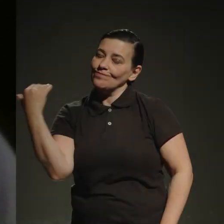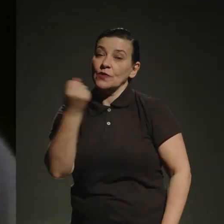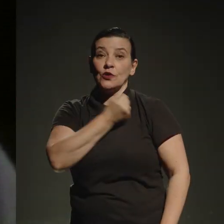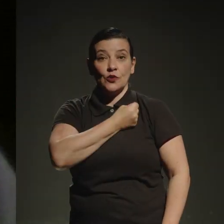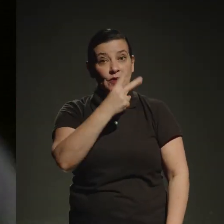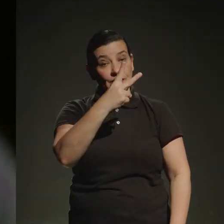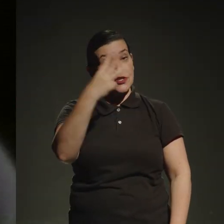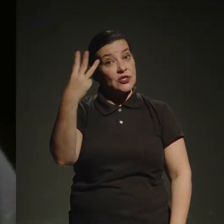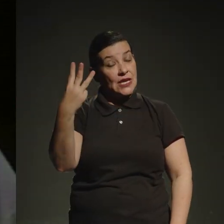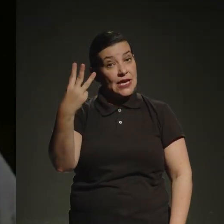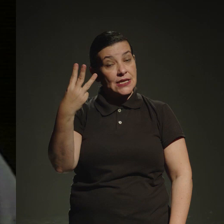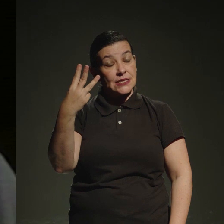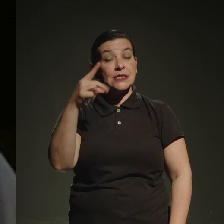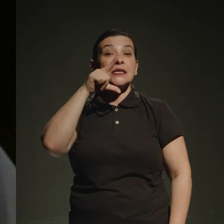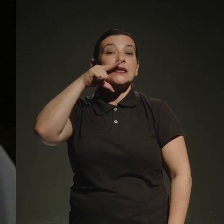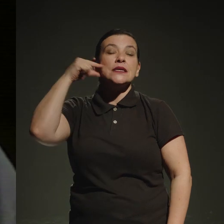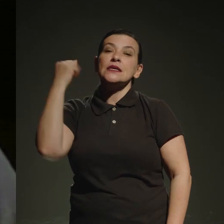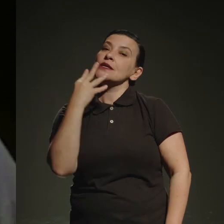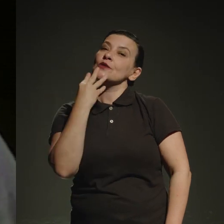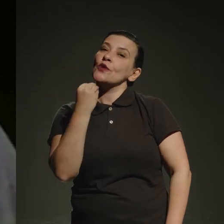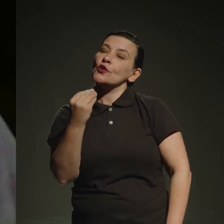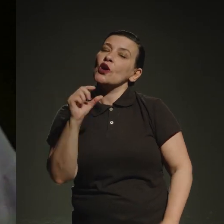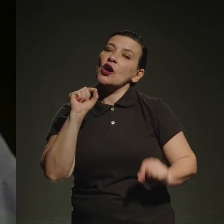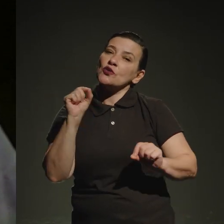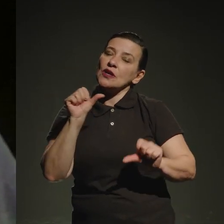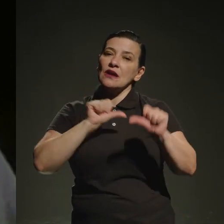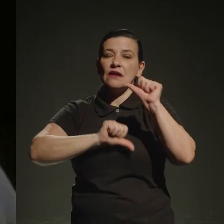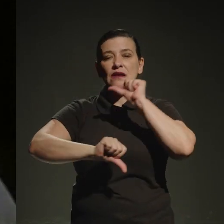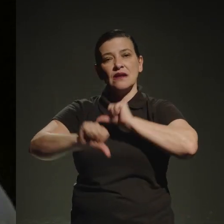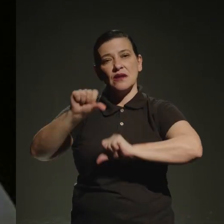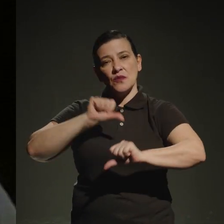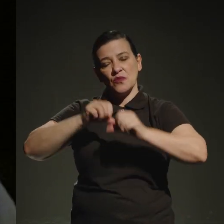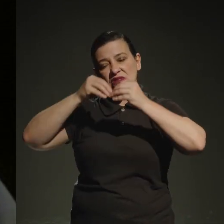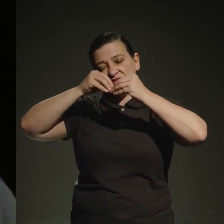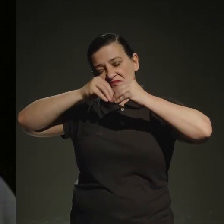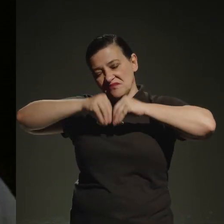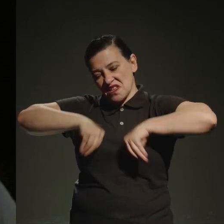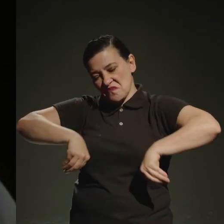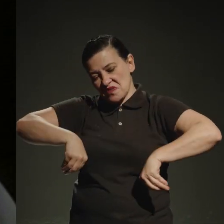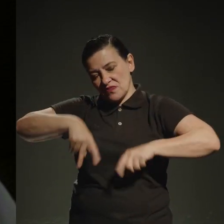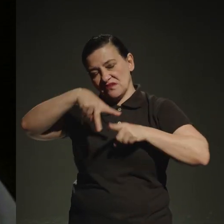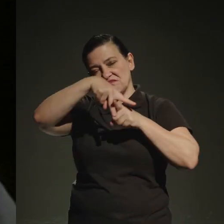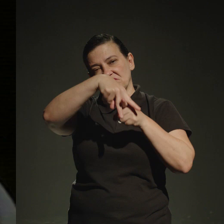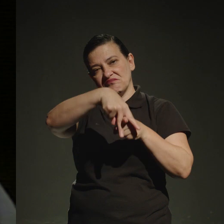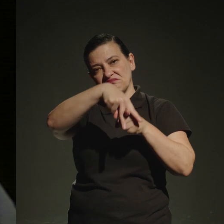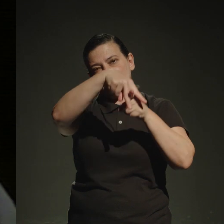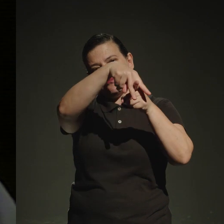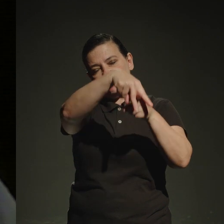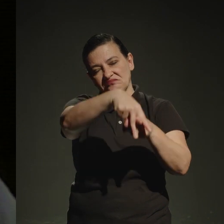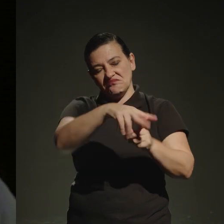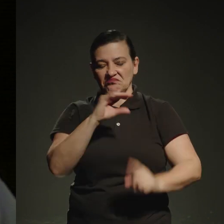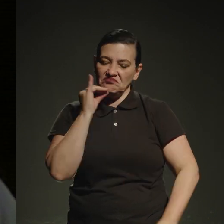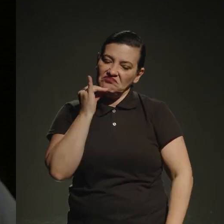Cena 23, onde Quixote dá lugar ao deprimido e deprimente cavaleiro da triste figura. Suspensa